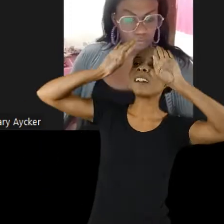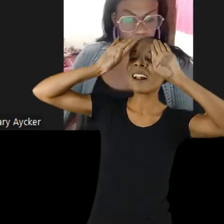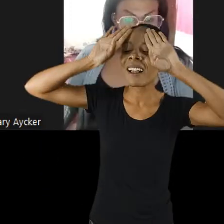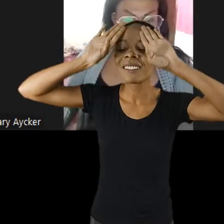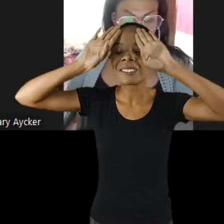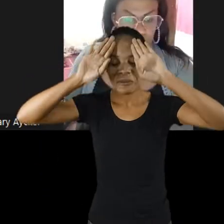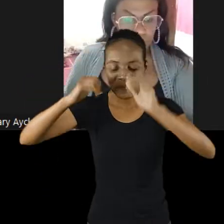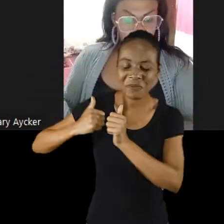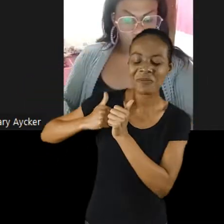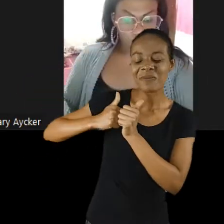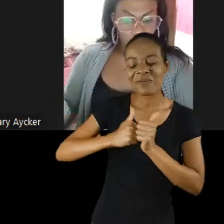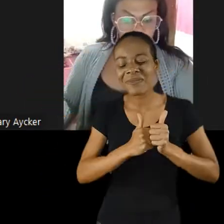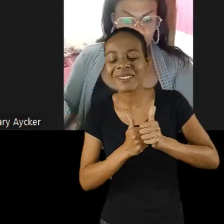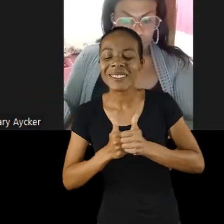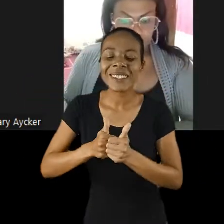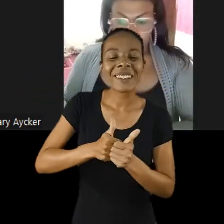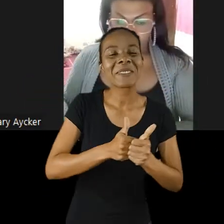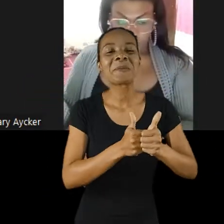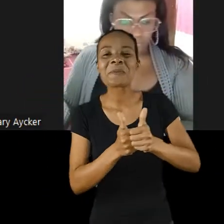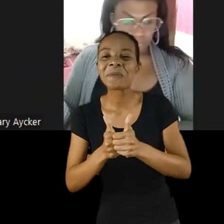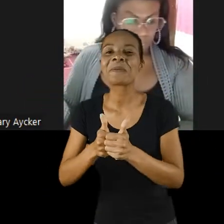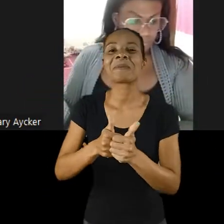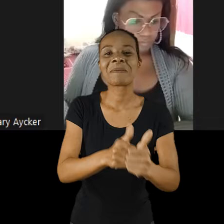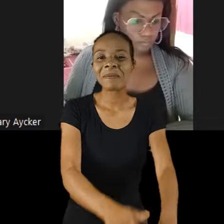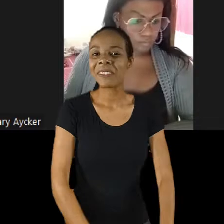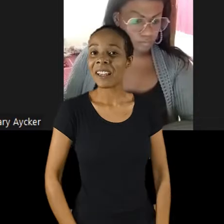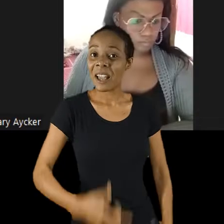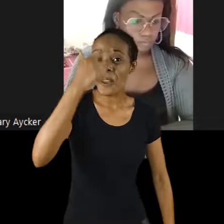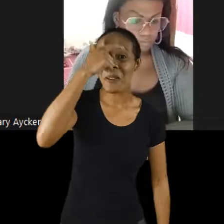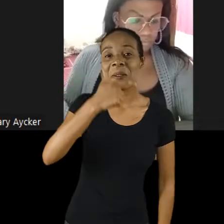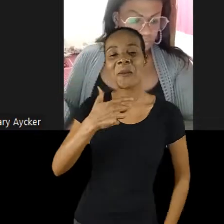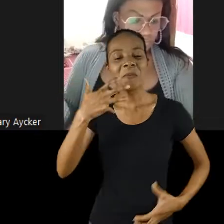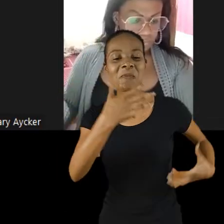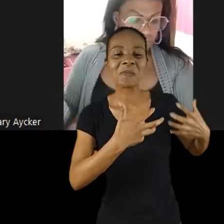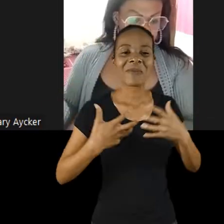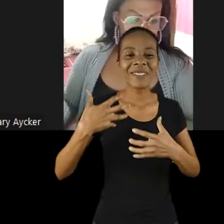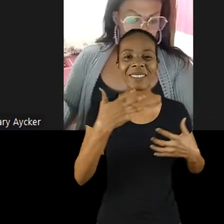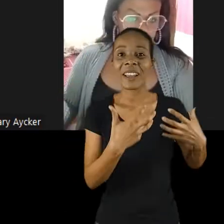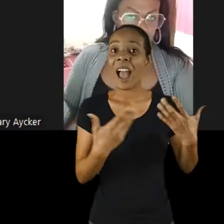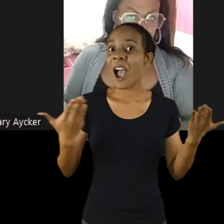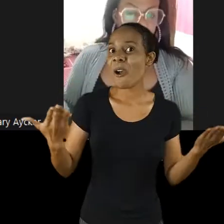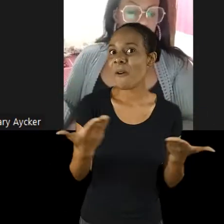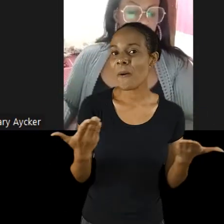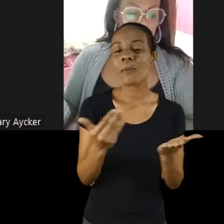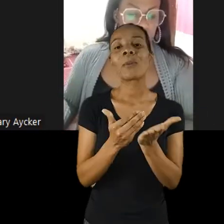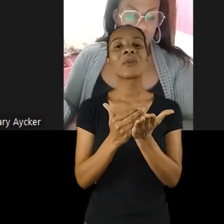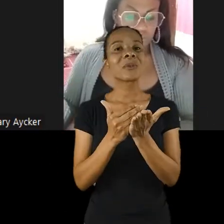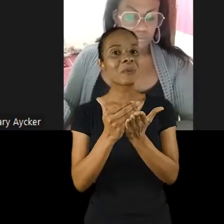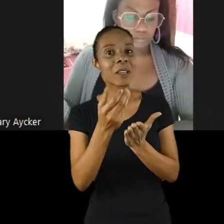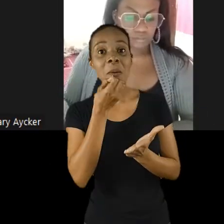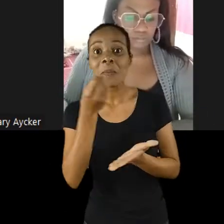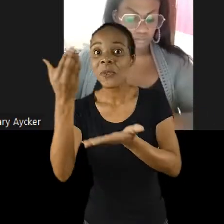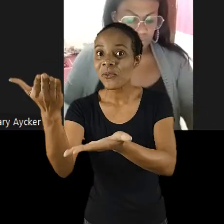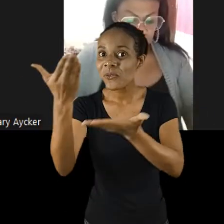afundar. Eu quero cantar. Bora começar. Sejam